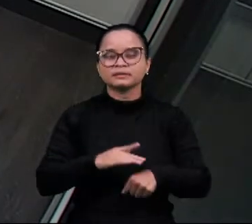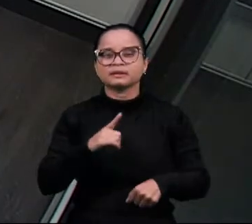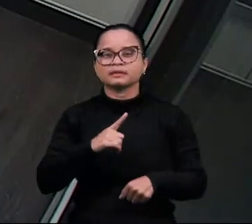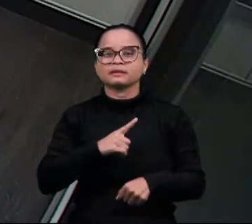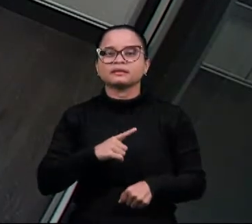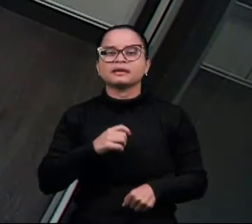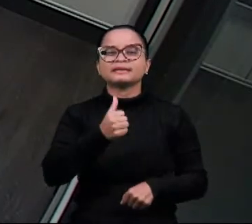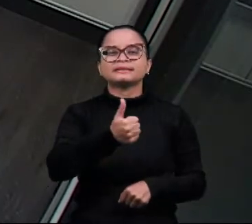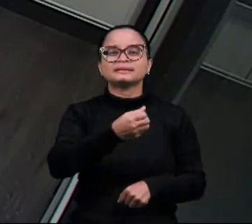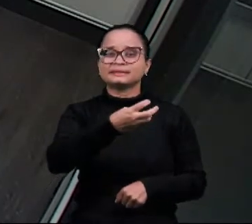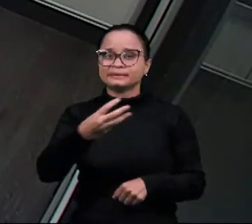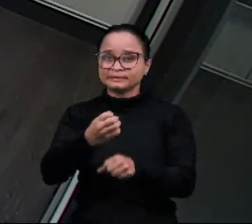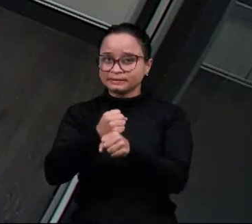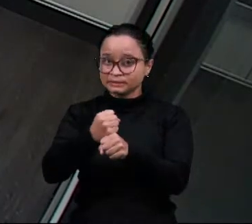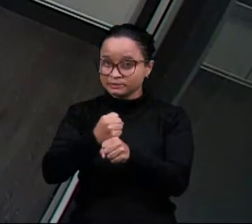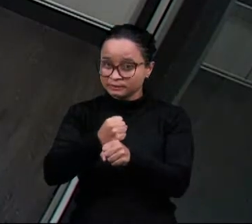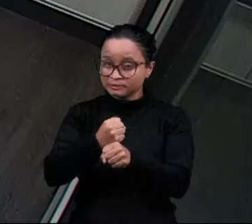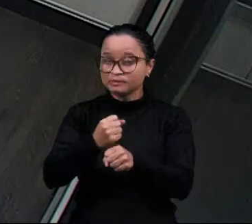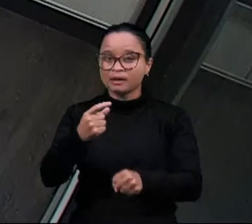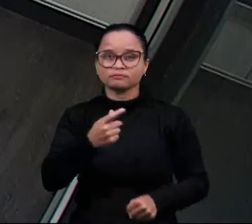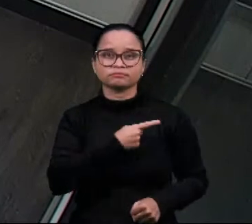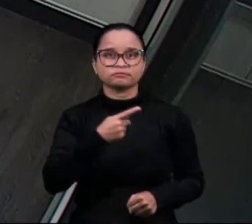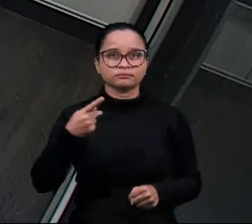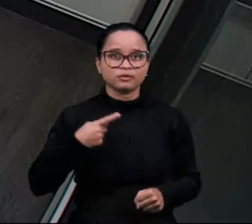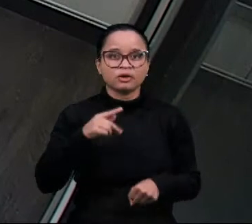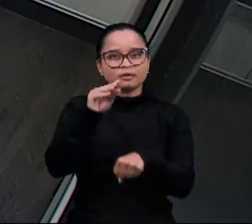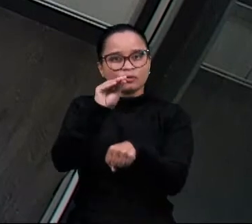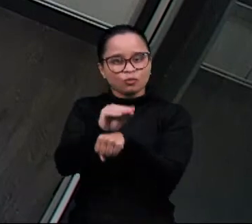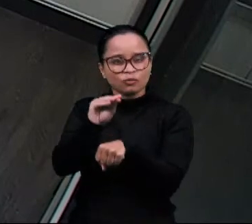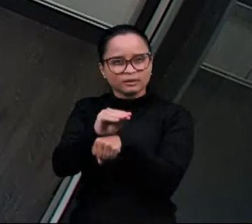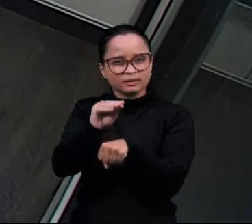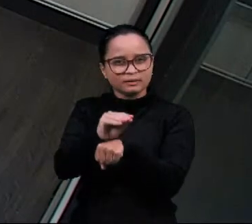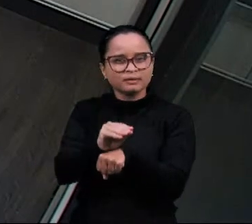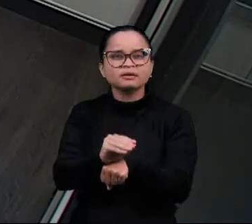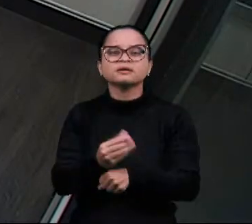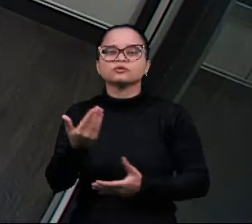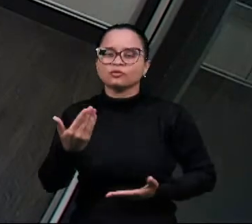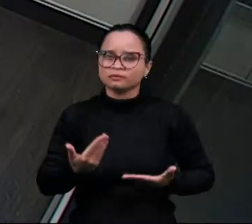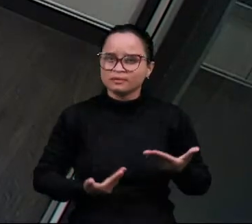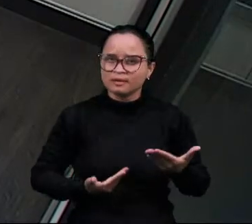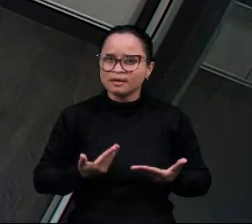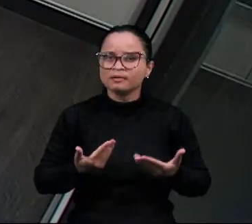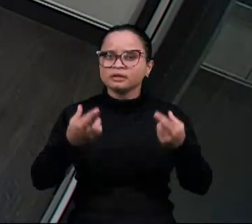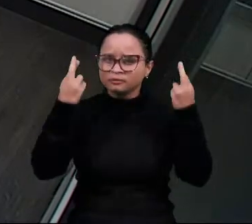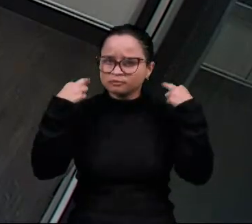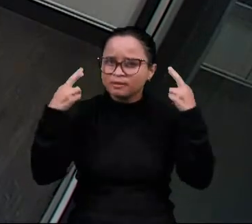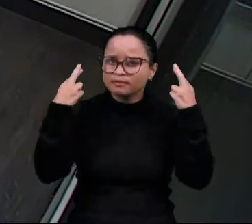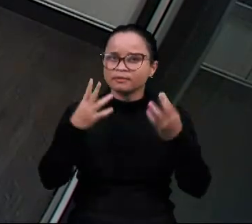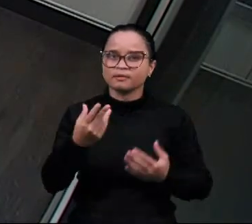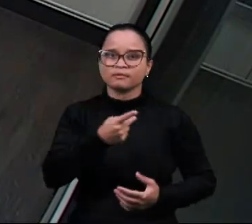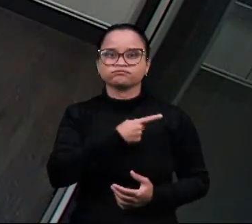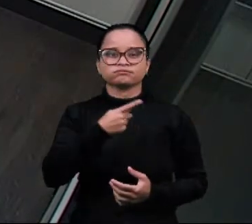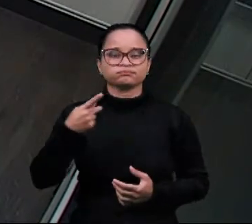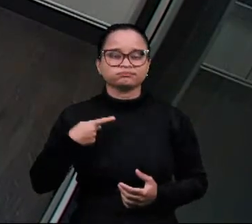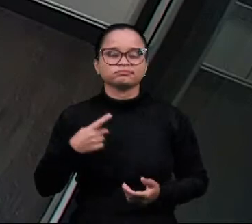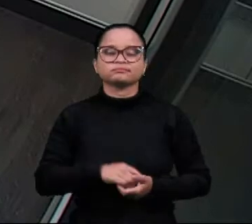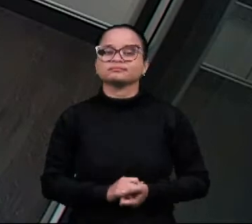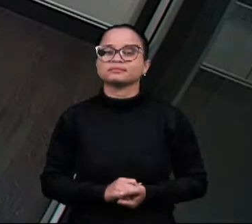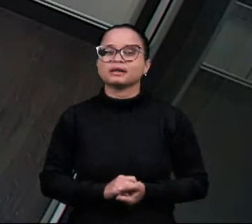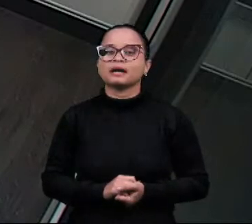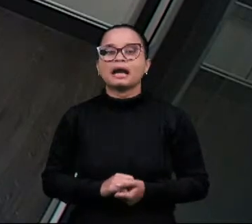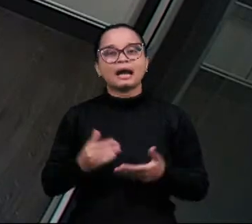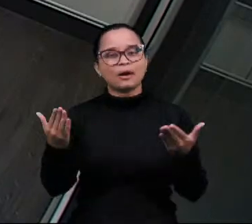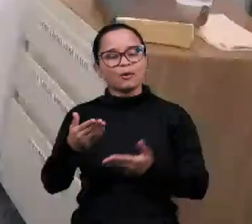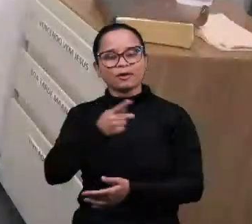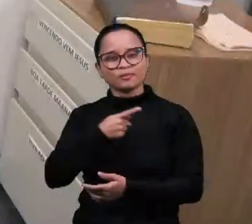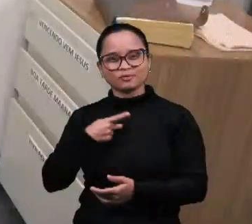no ministério, 13 anos que ele está ali cuidando do rebanho, como pastor, cuidando das ovelhas. Agora, pastor, vamos voltar um pouquinho,